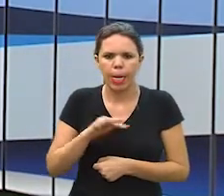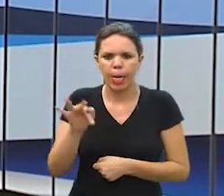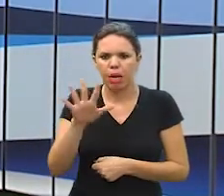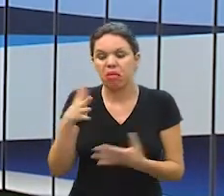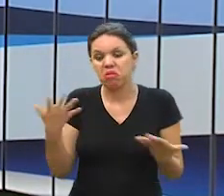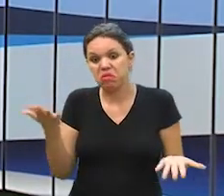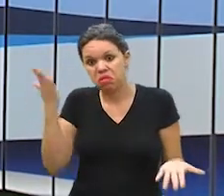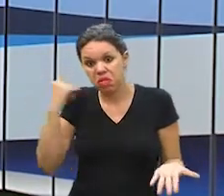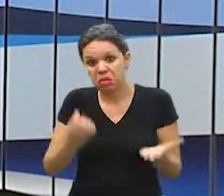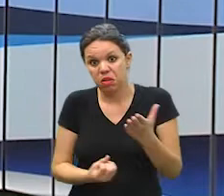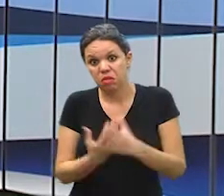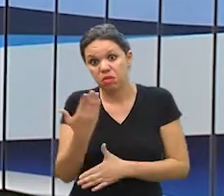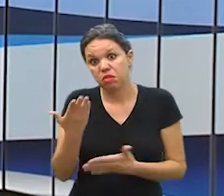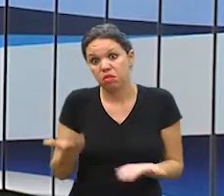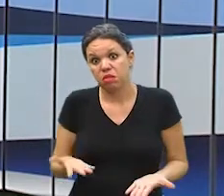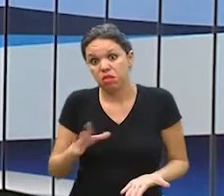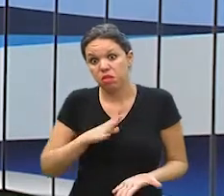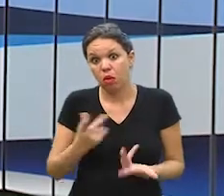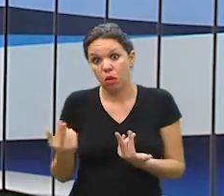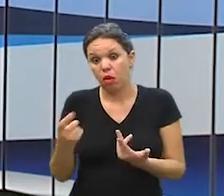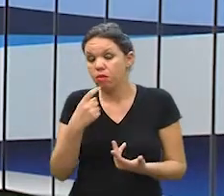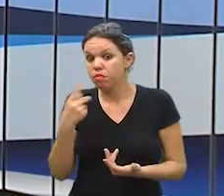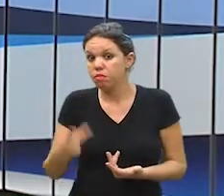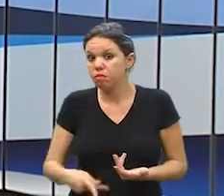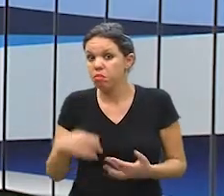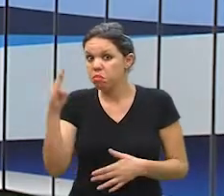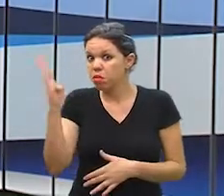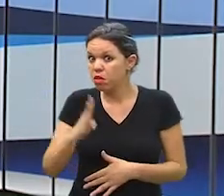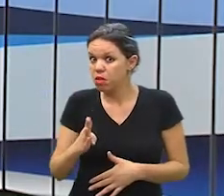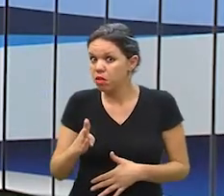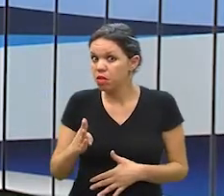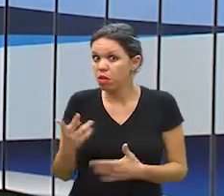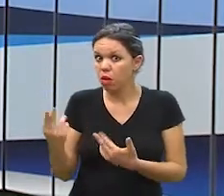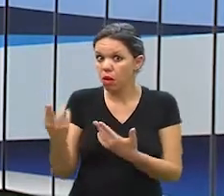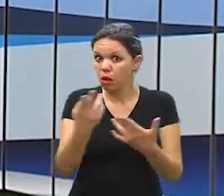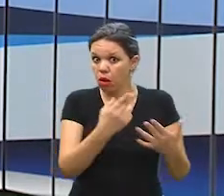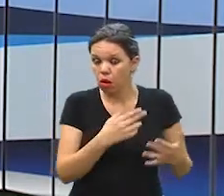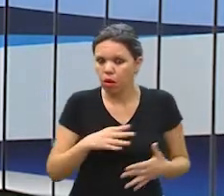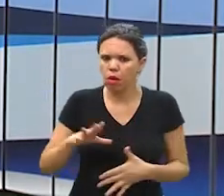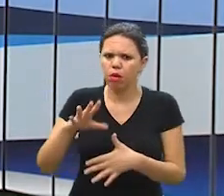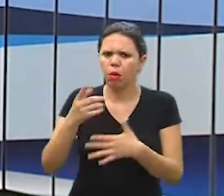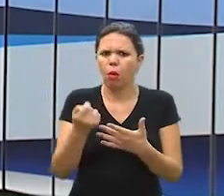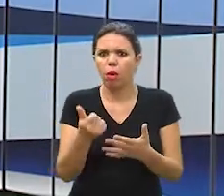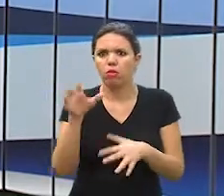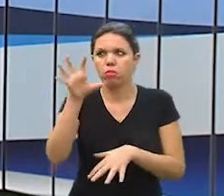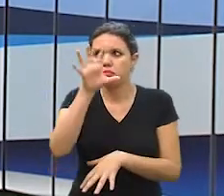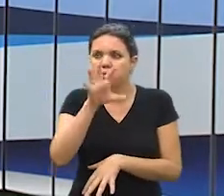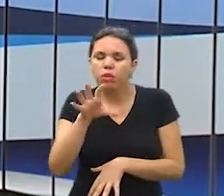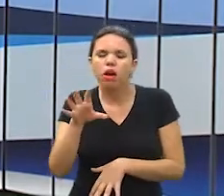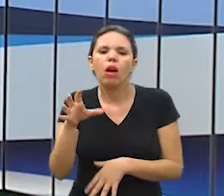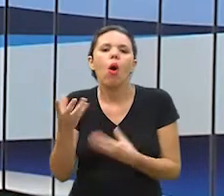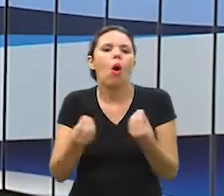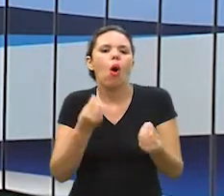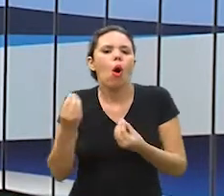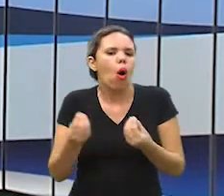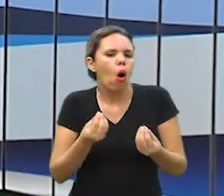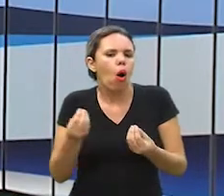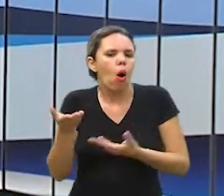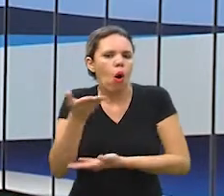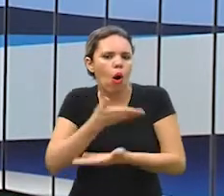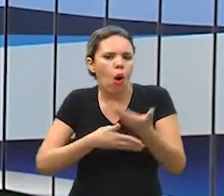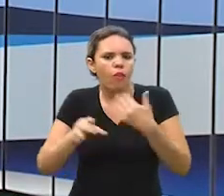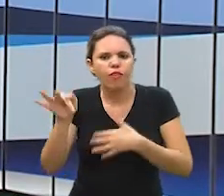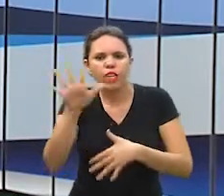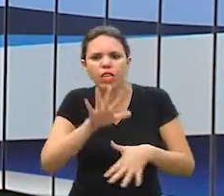será que sabe o que acontece numa cidade como Campinas? O Brasil é um continente praticamente. Então como será que é essa relação de